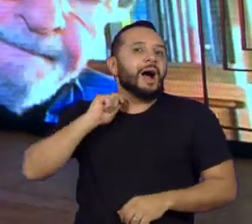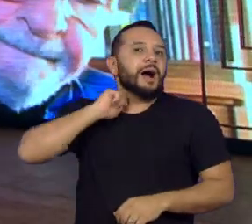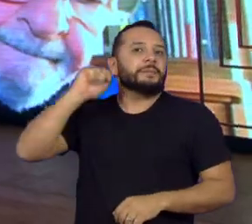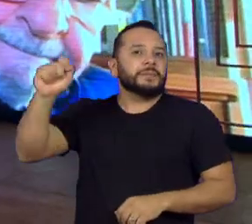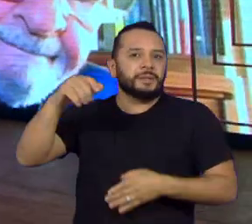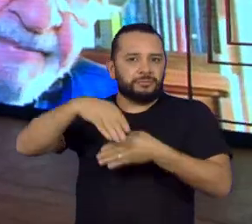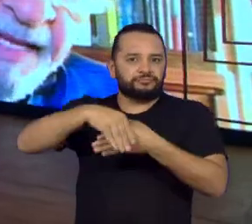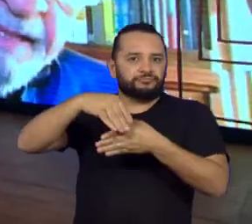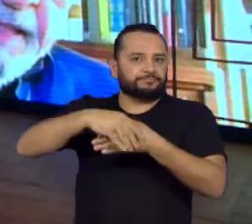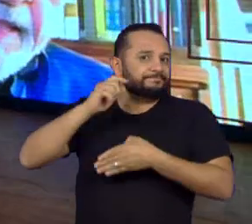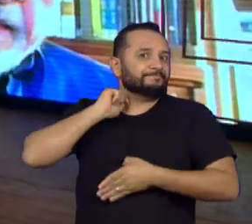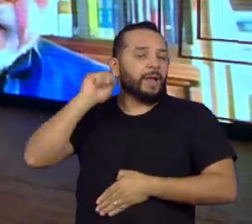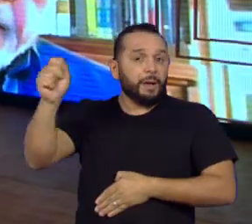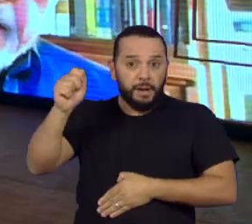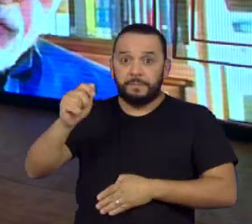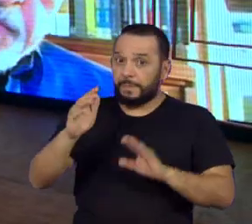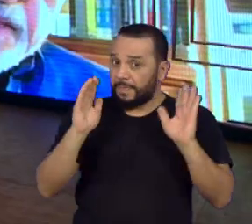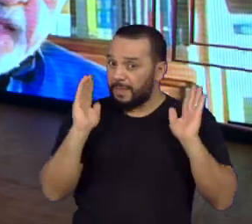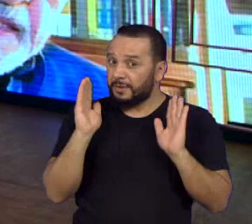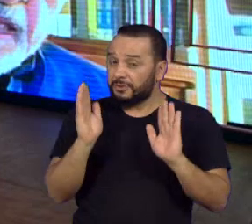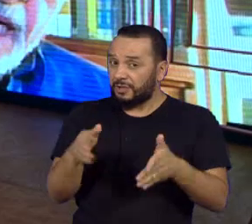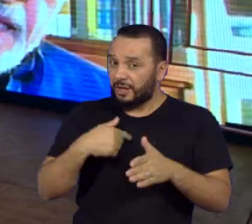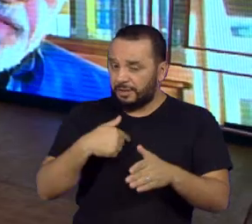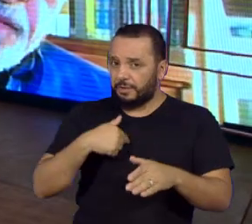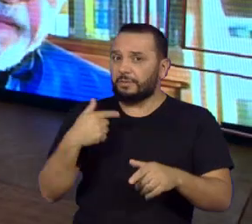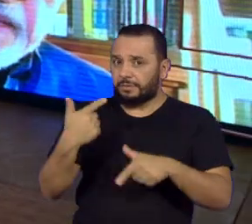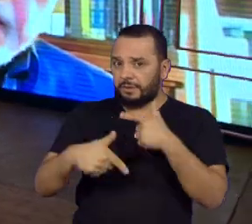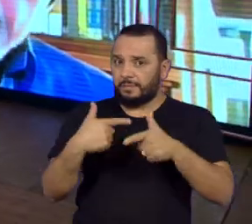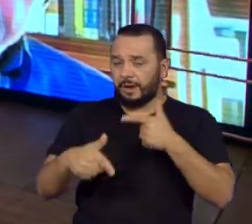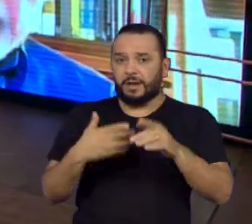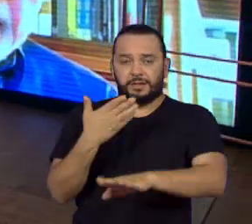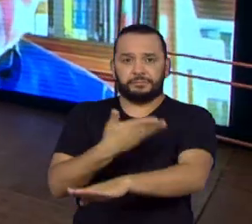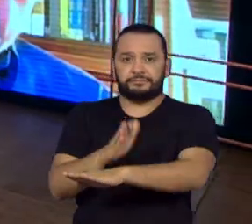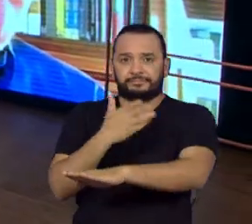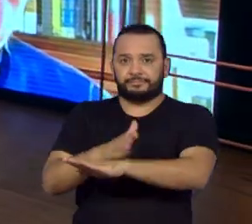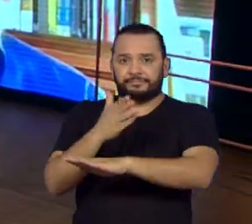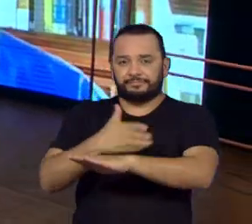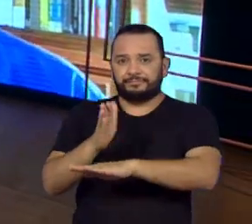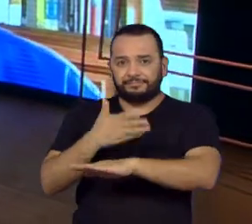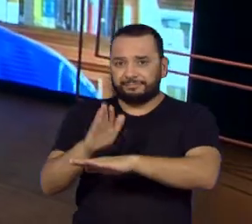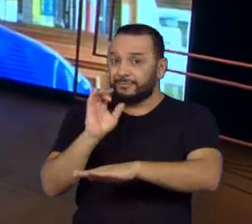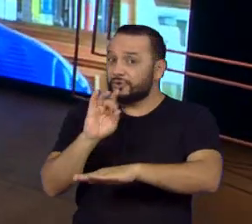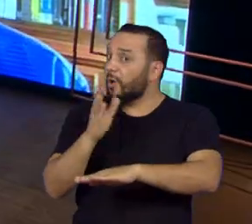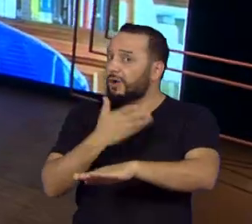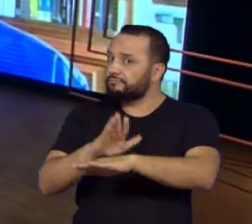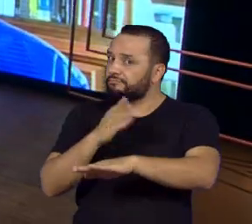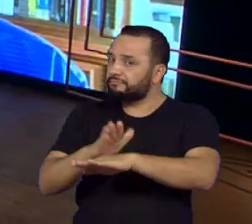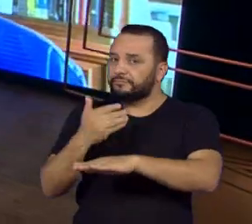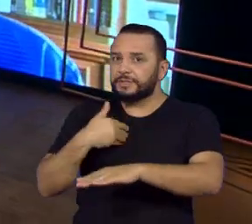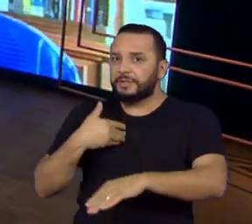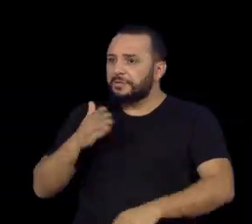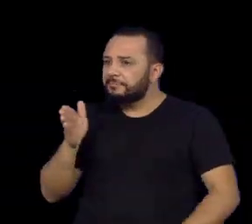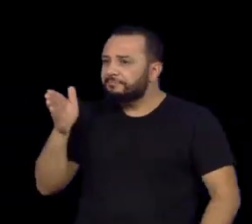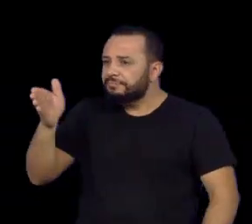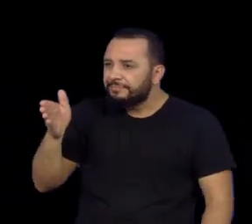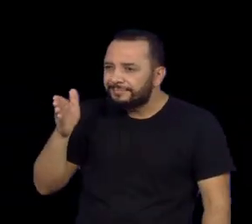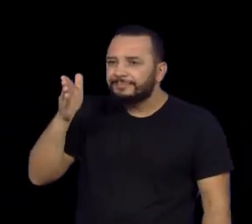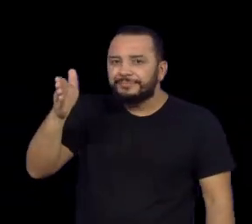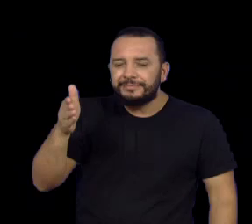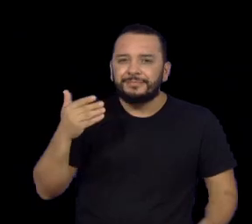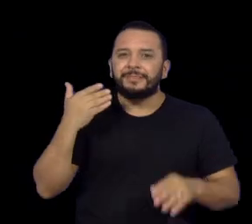estagiário, e como estagiário eu passei pelas grandes redações naquele período,